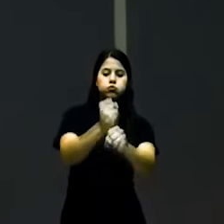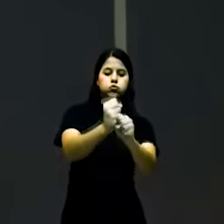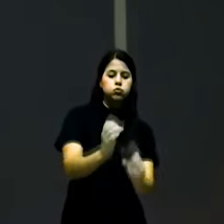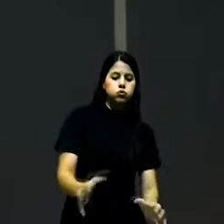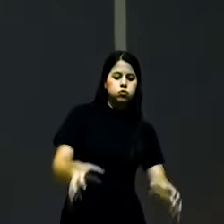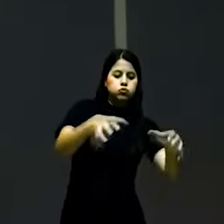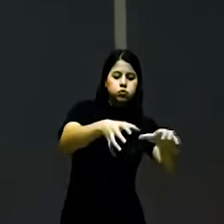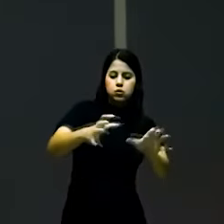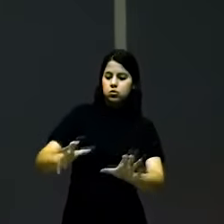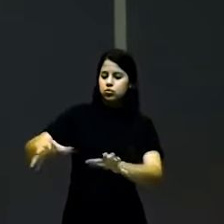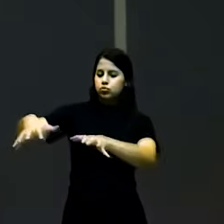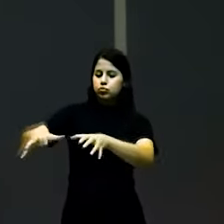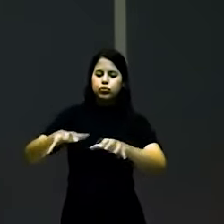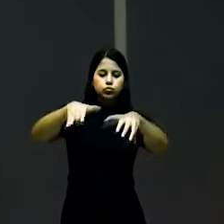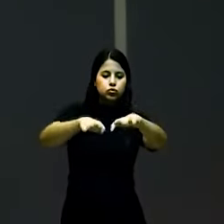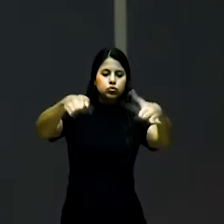História linda.